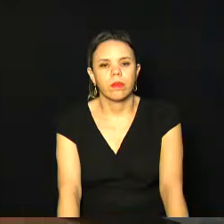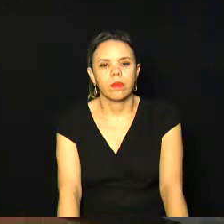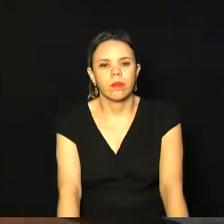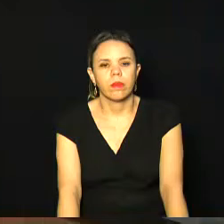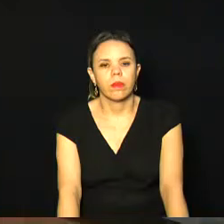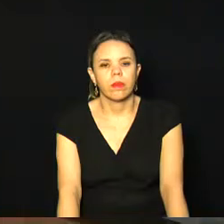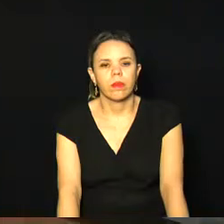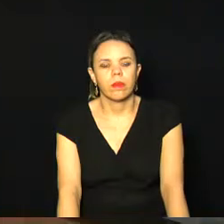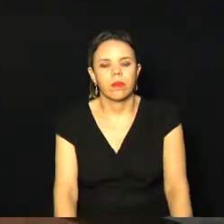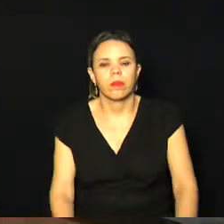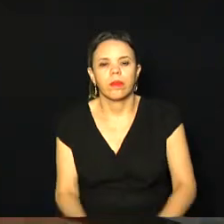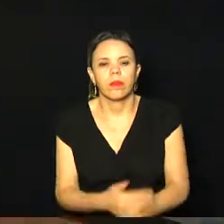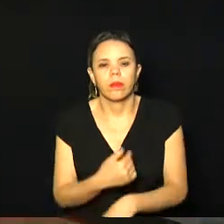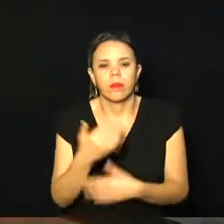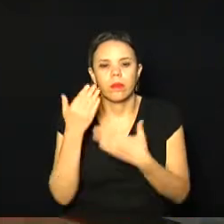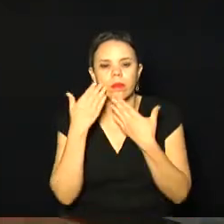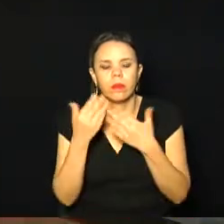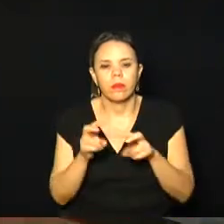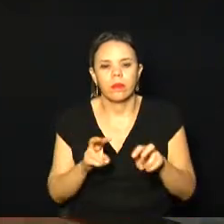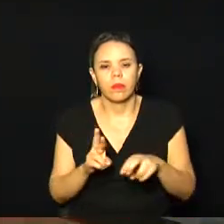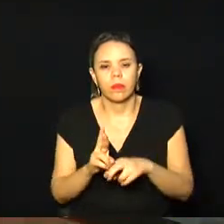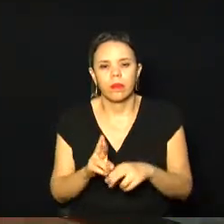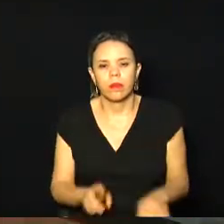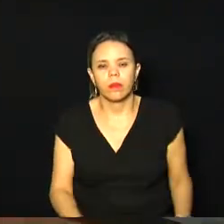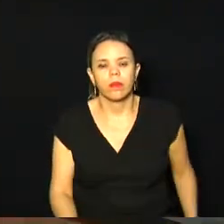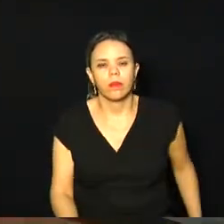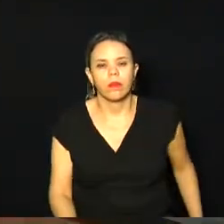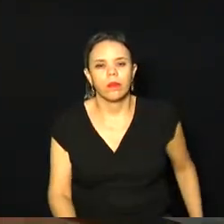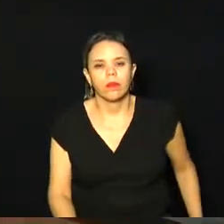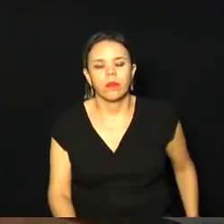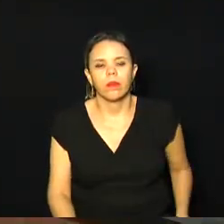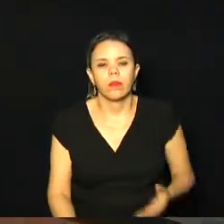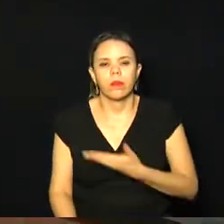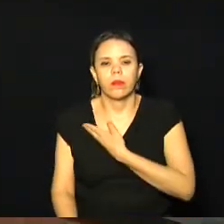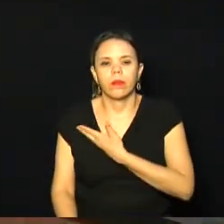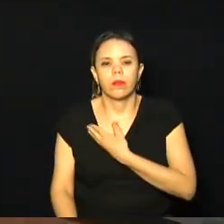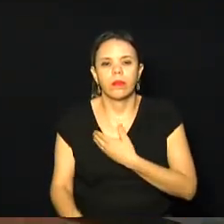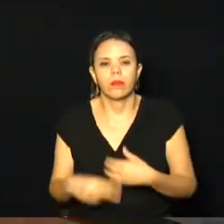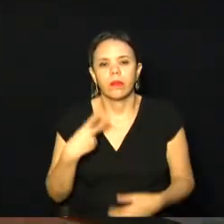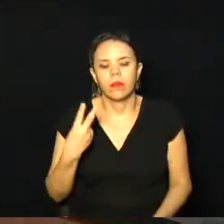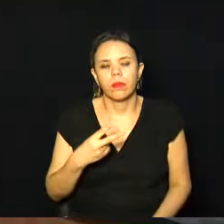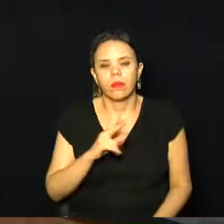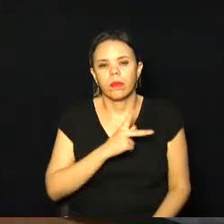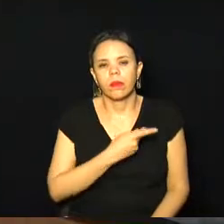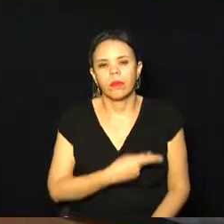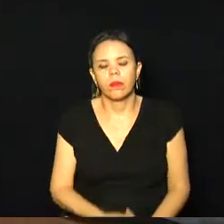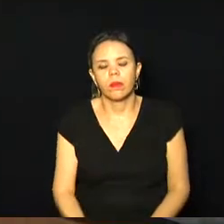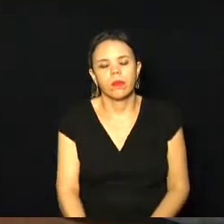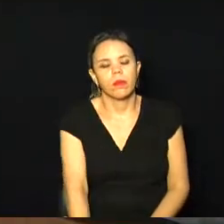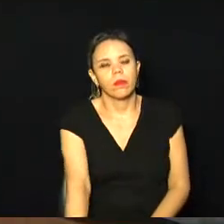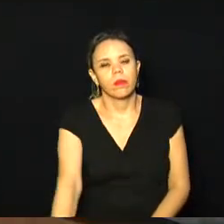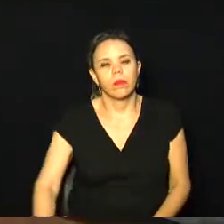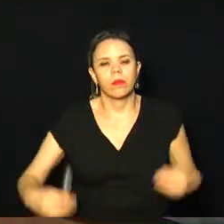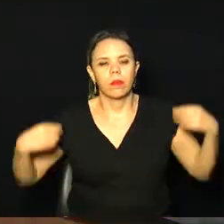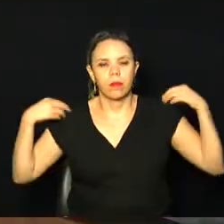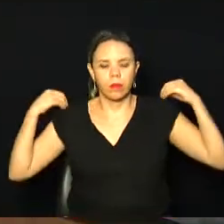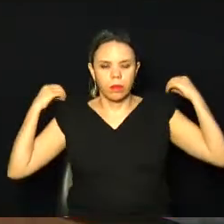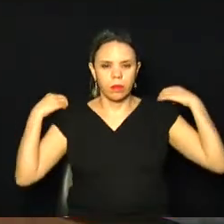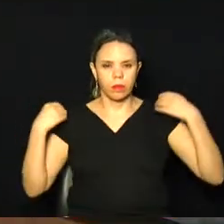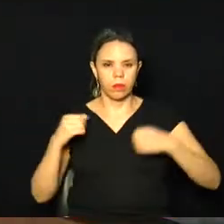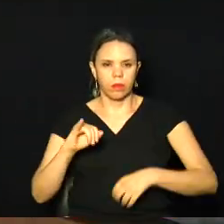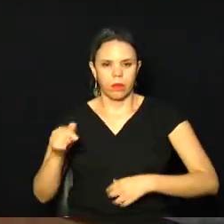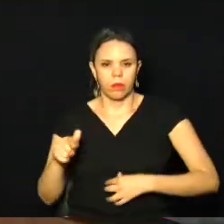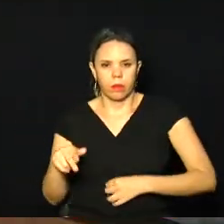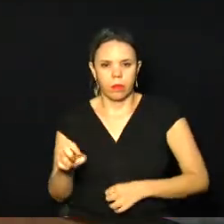Antes de eu passar a palavra, agradecer a doutora e agradecer ao meu amigo que está aqui também, o vereador Paulo Haddad. Eu passo a palavra agora para a